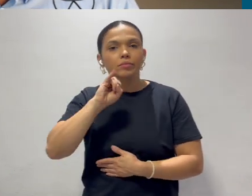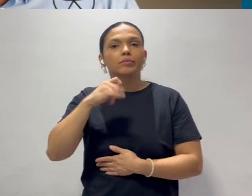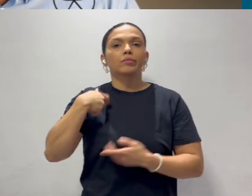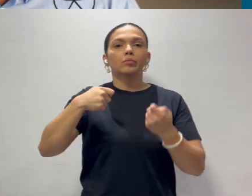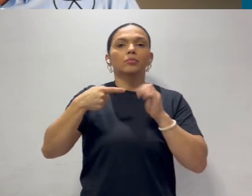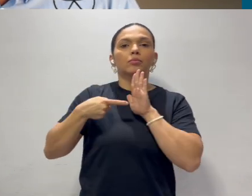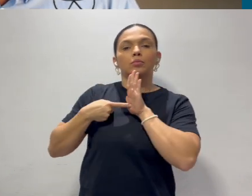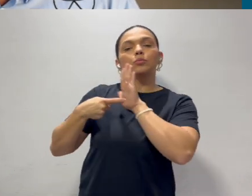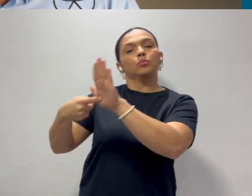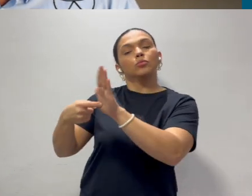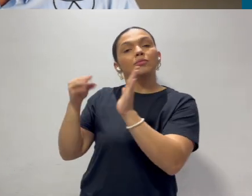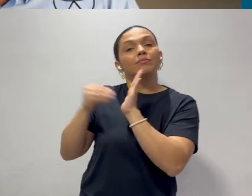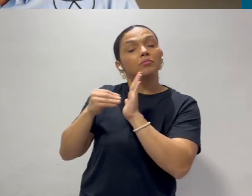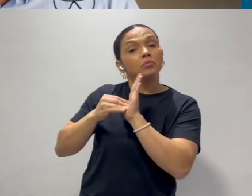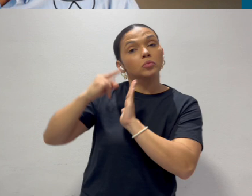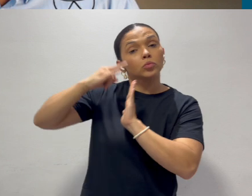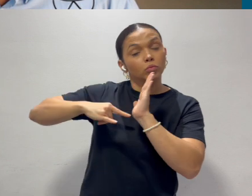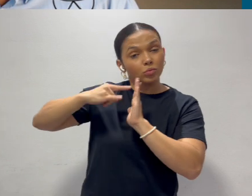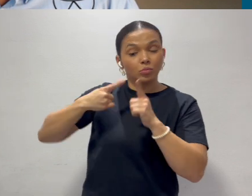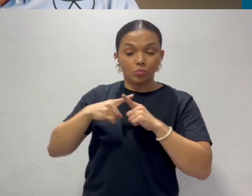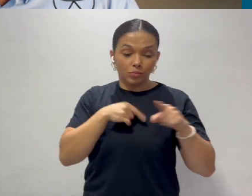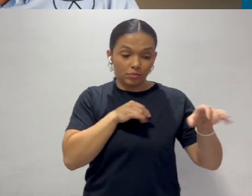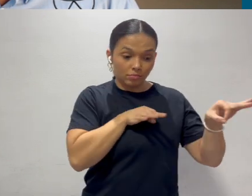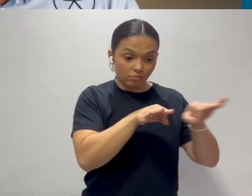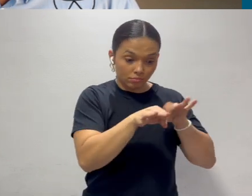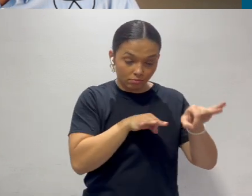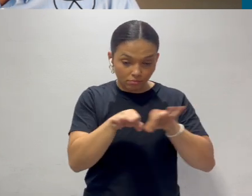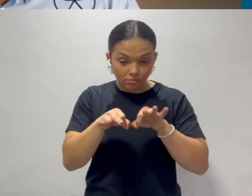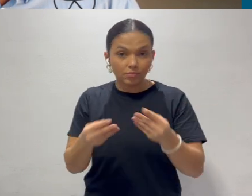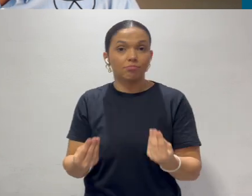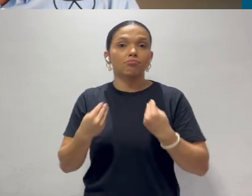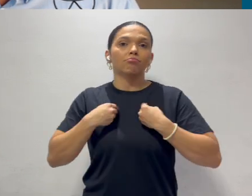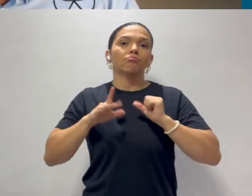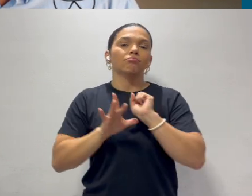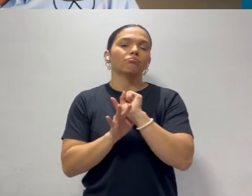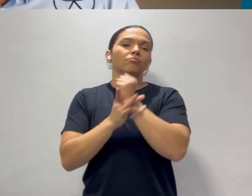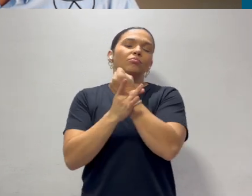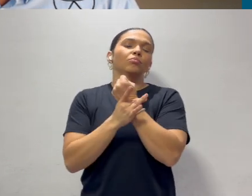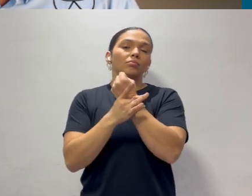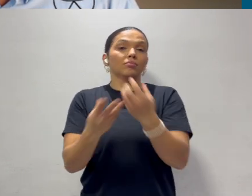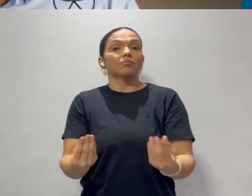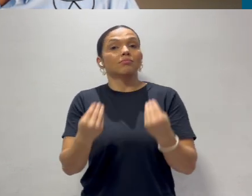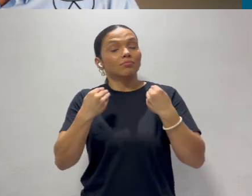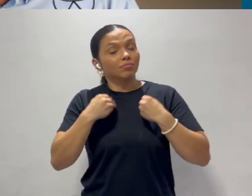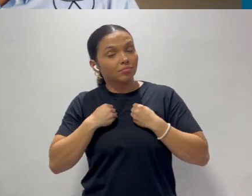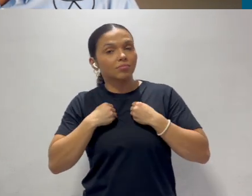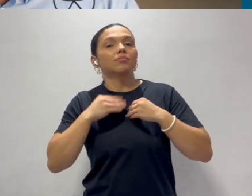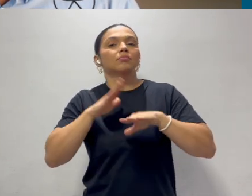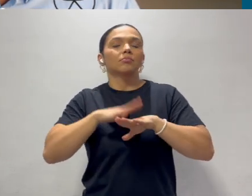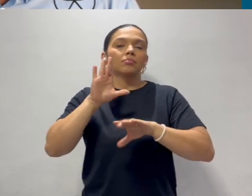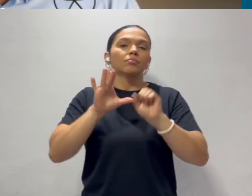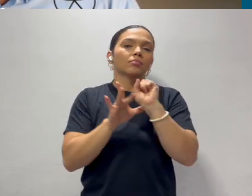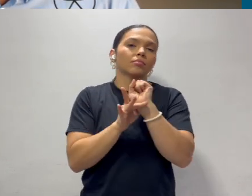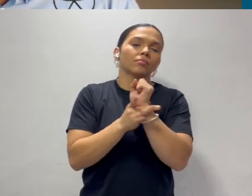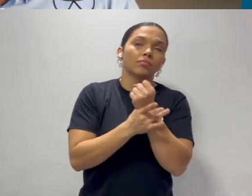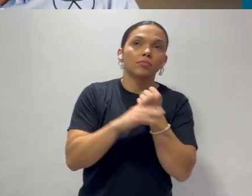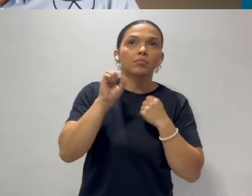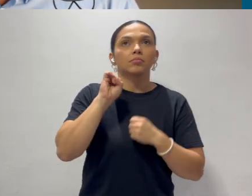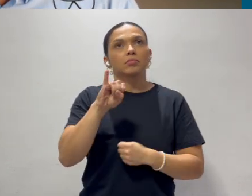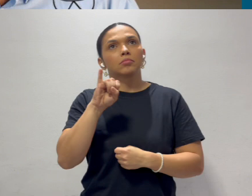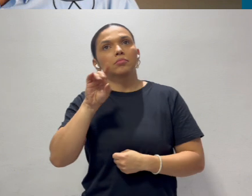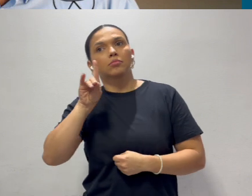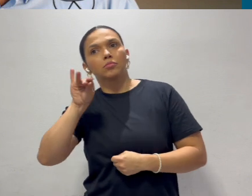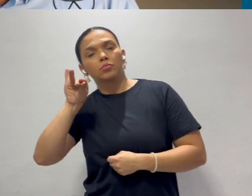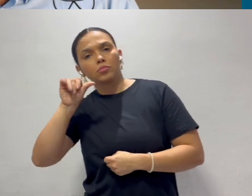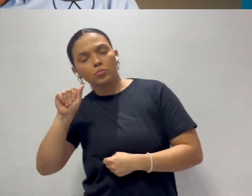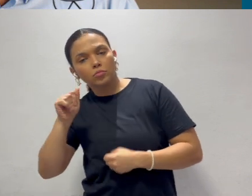preciso apresentar alguma documentação, porque o planejamento, ele me dá segurança para isso, ele vai me dar segurança se realmente